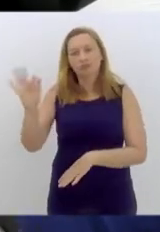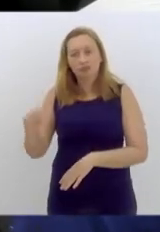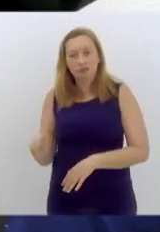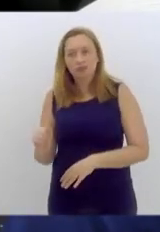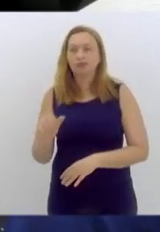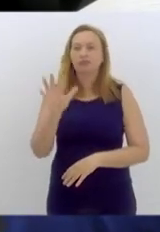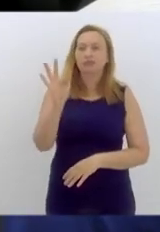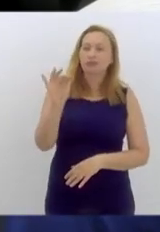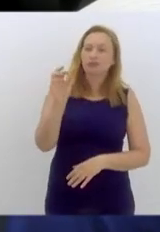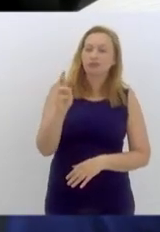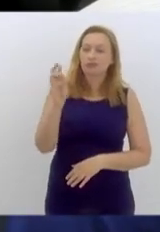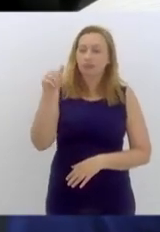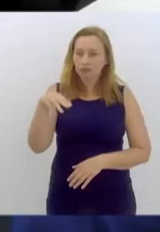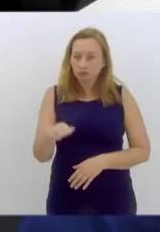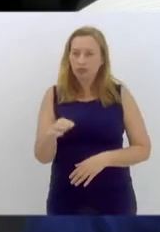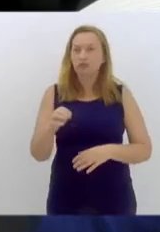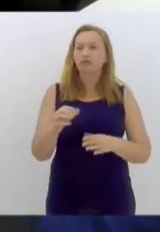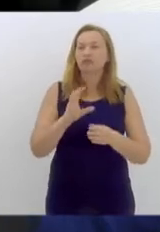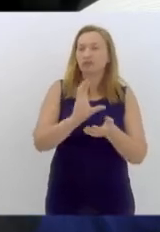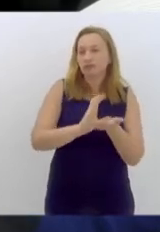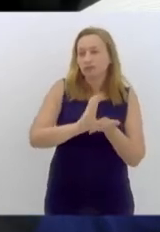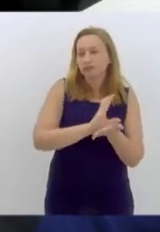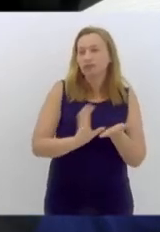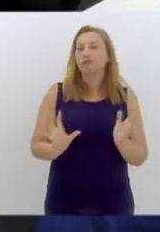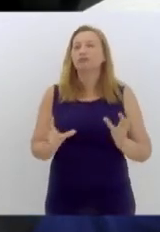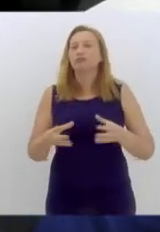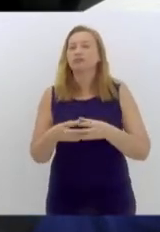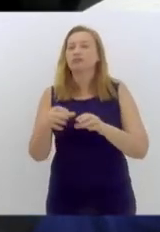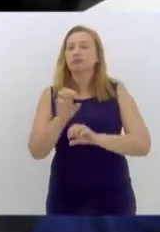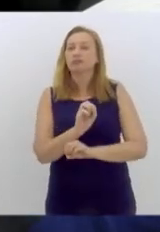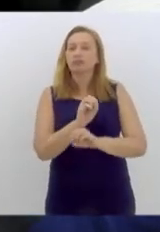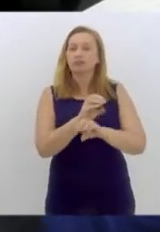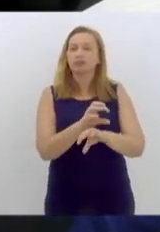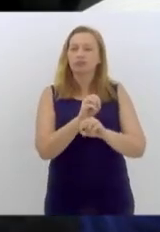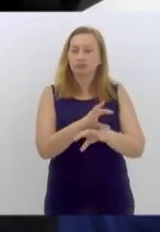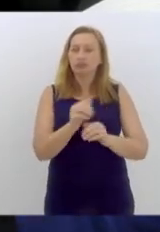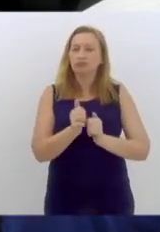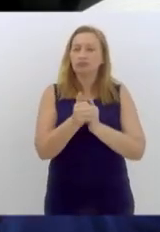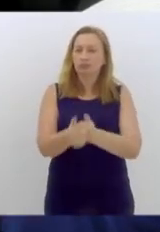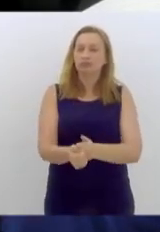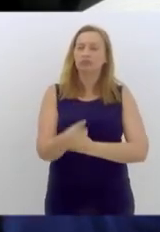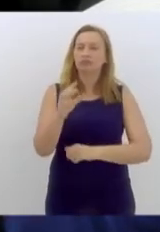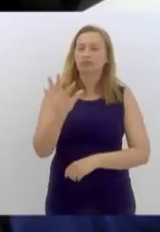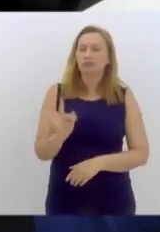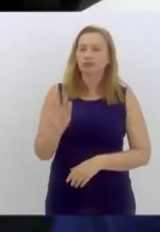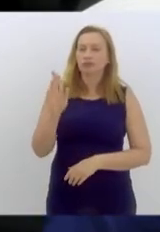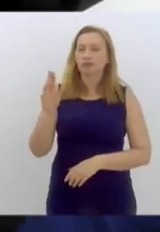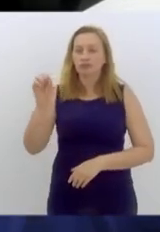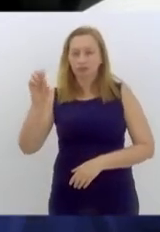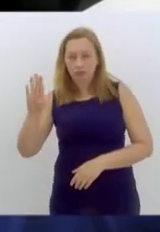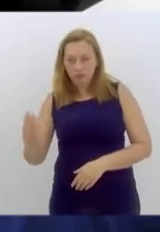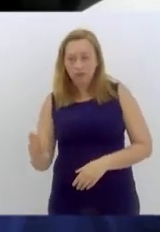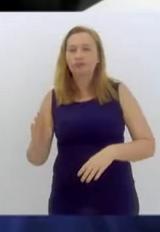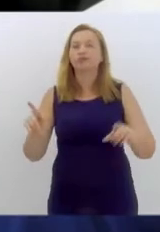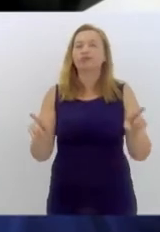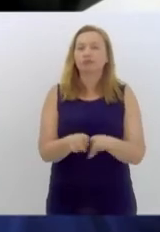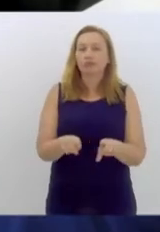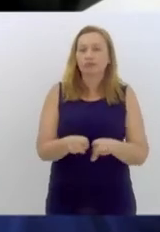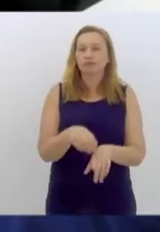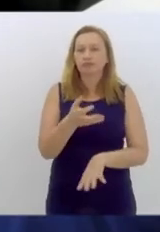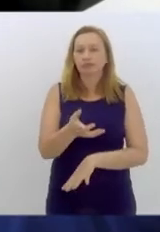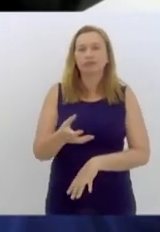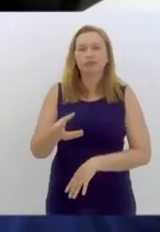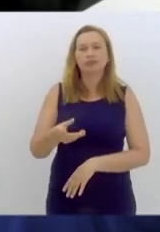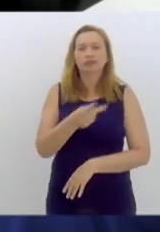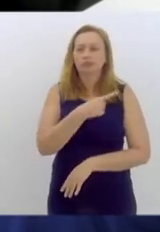de Educação, a Undime, o Conselho Estadual de Supervisão e Acompanhamento do Fundeb. Eu também queria, presidente Luiz